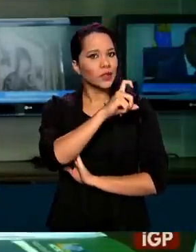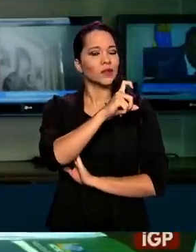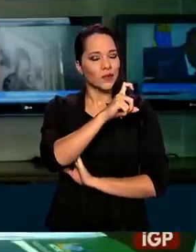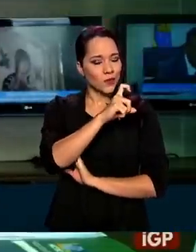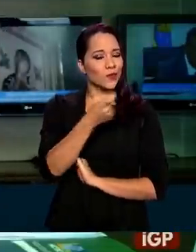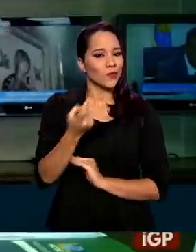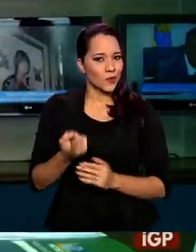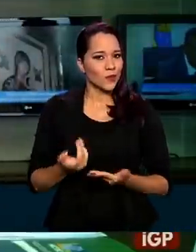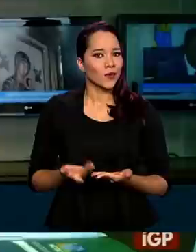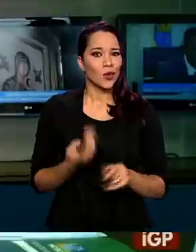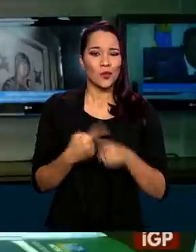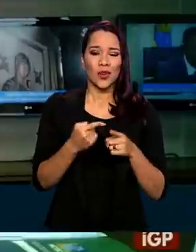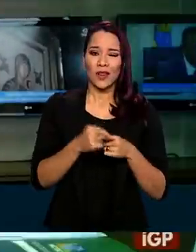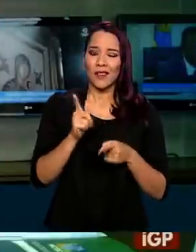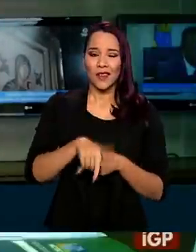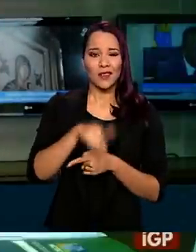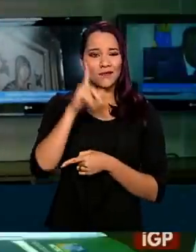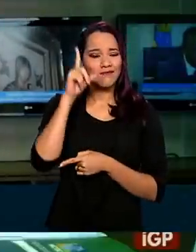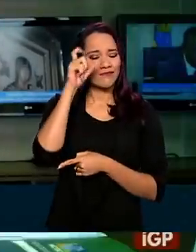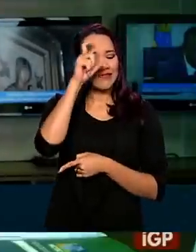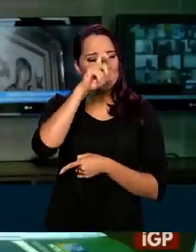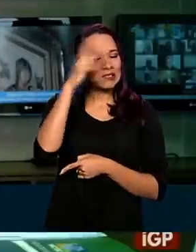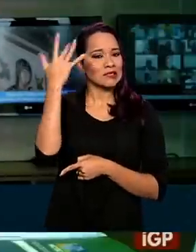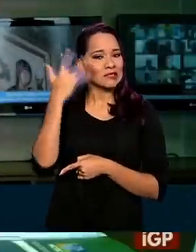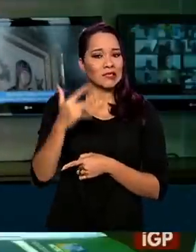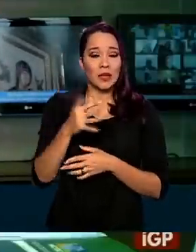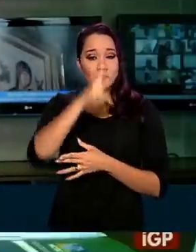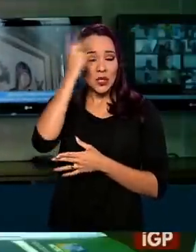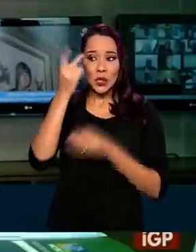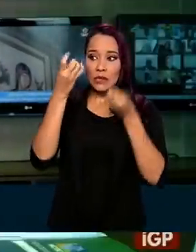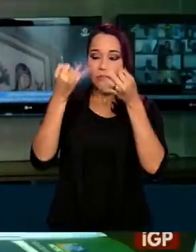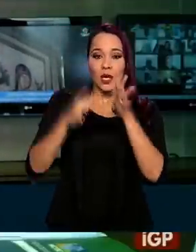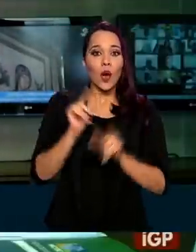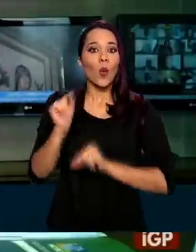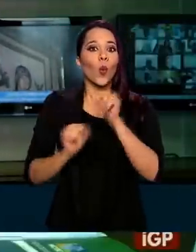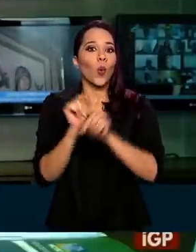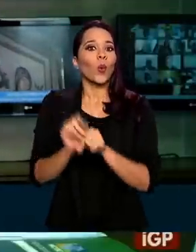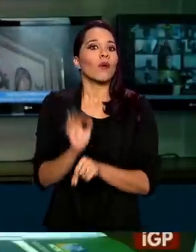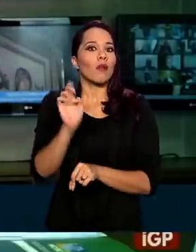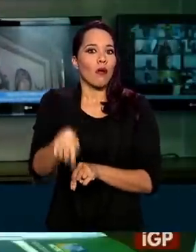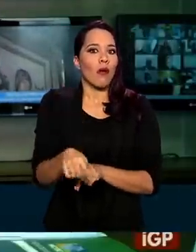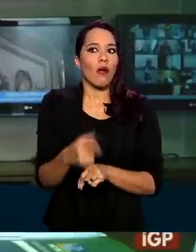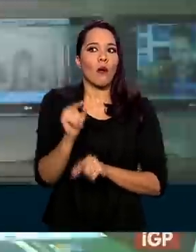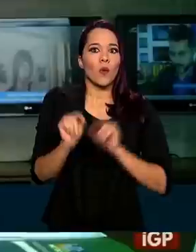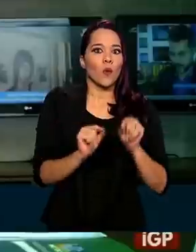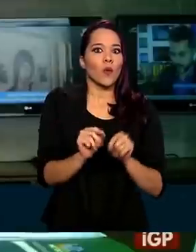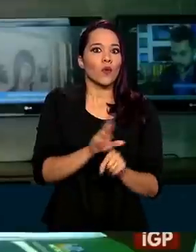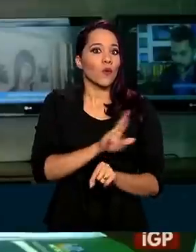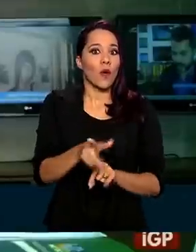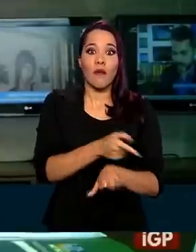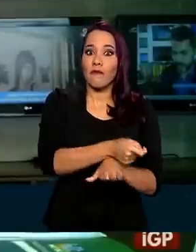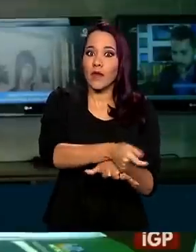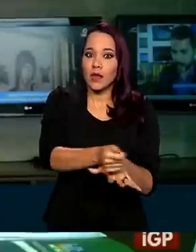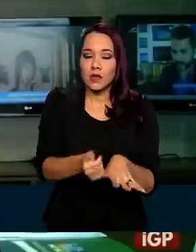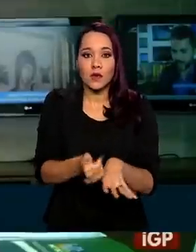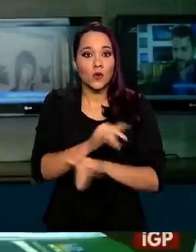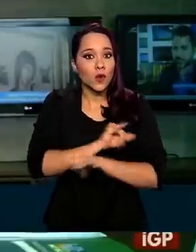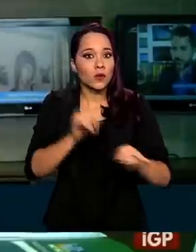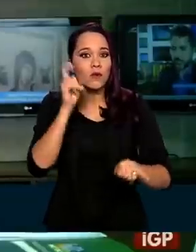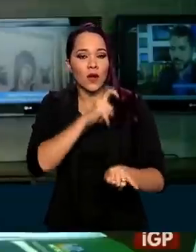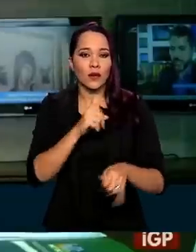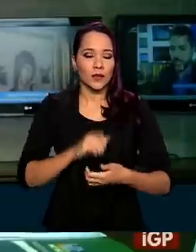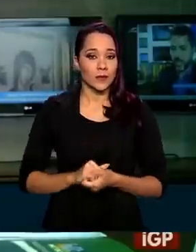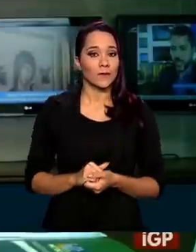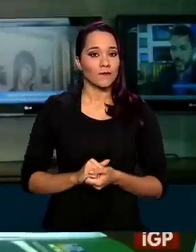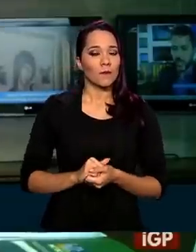até porque é muito complicado para a pessoa definir o que é o que não é fake news o mais difícil nesse